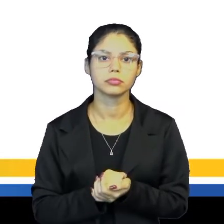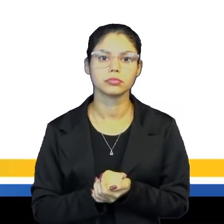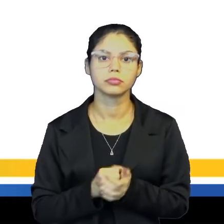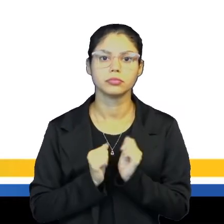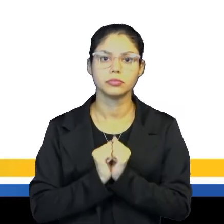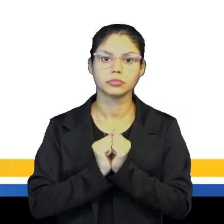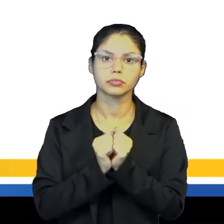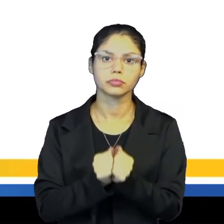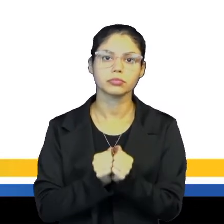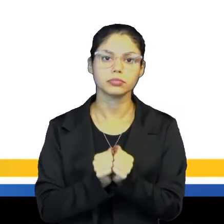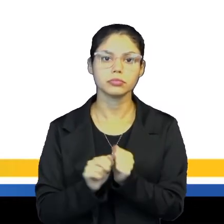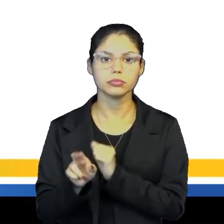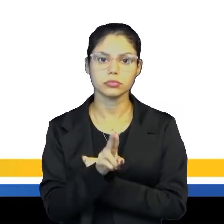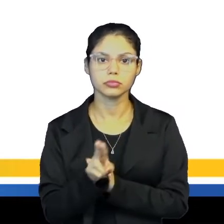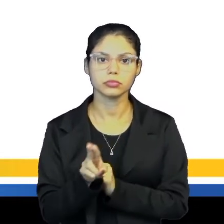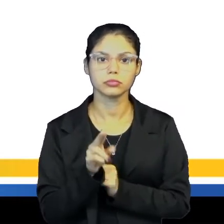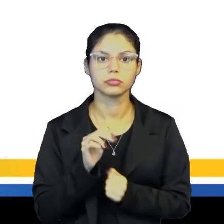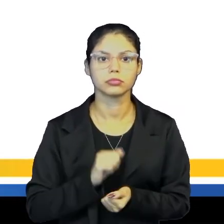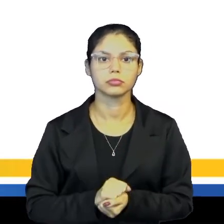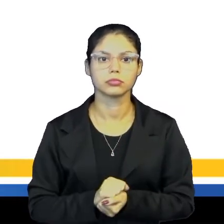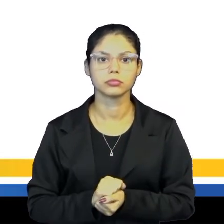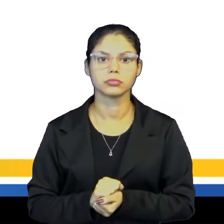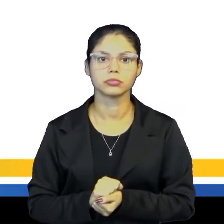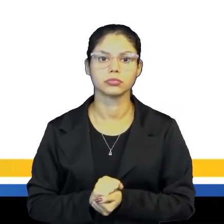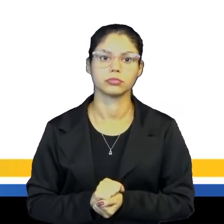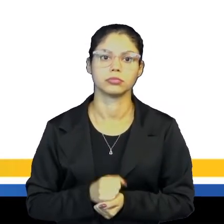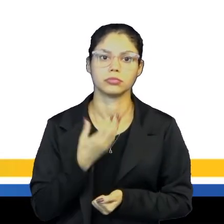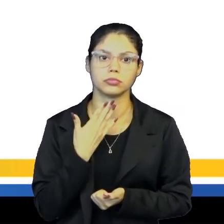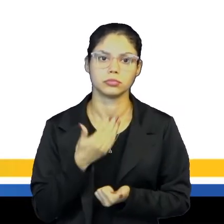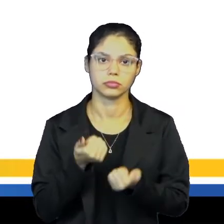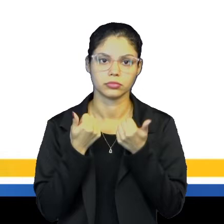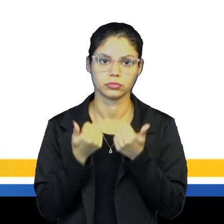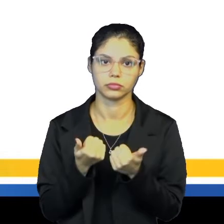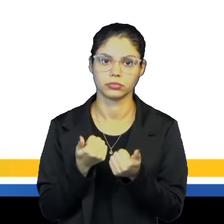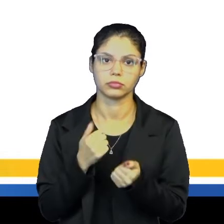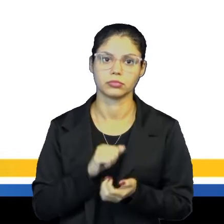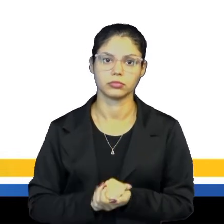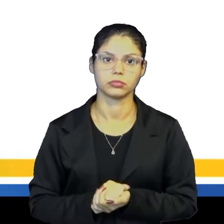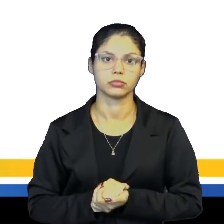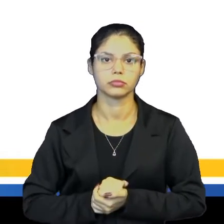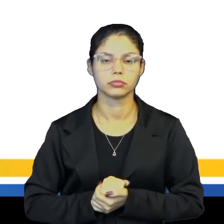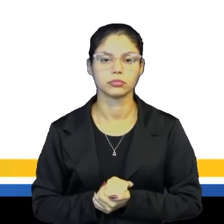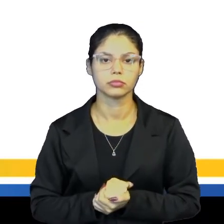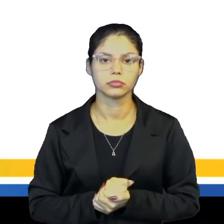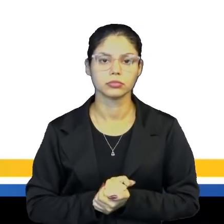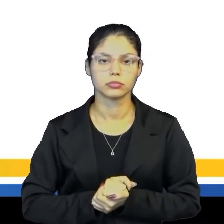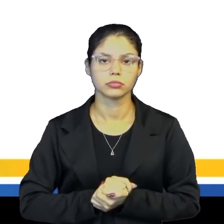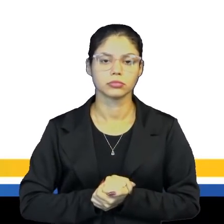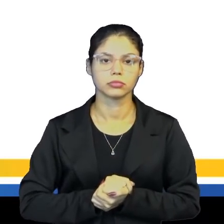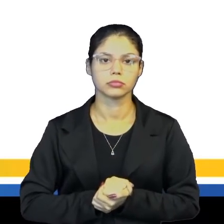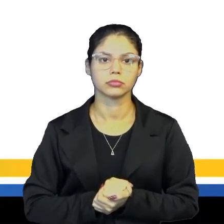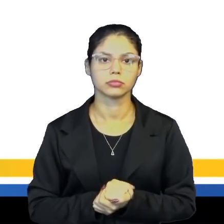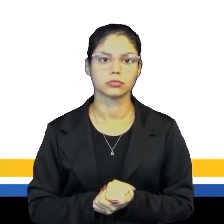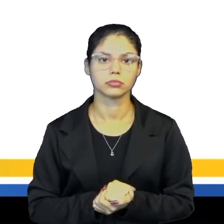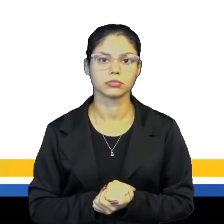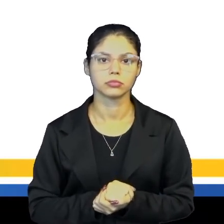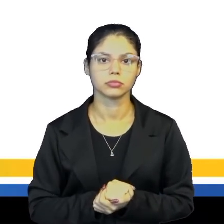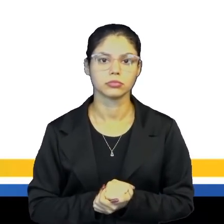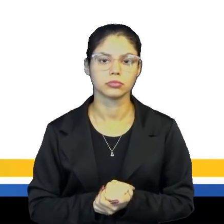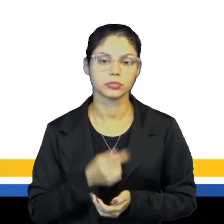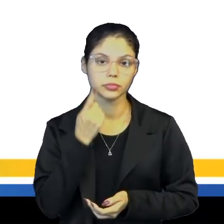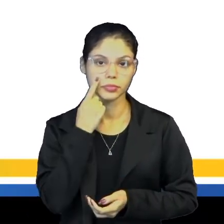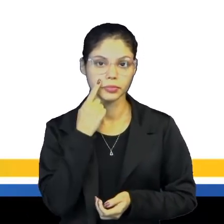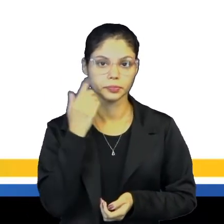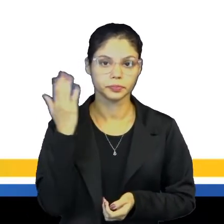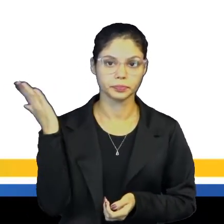o ponto chamamos de pontilhismo. Tranquilo? Vamos lá, notem aí, hein?